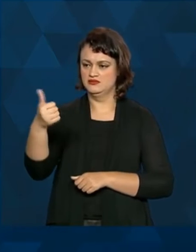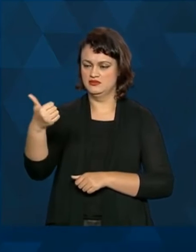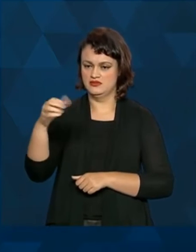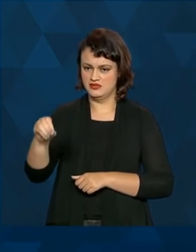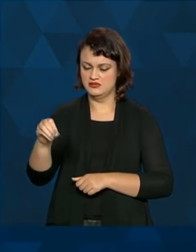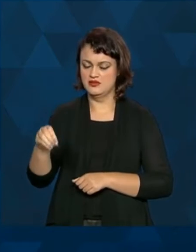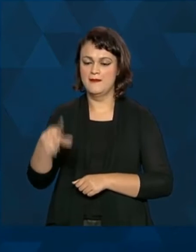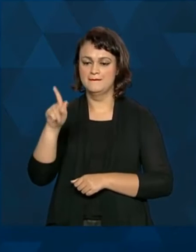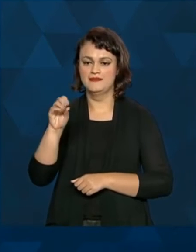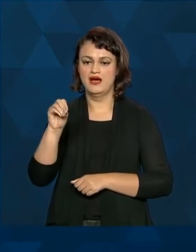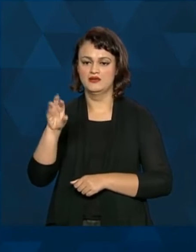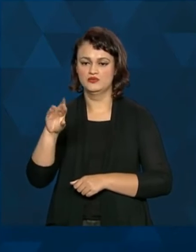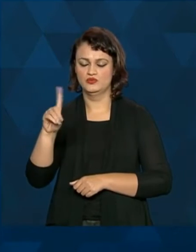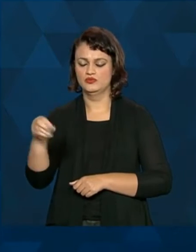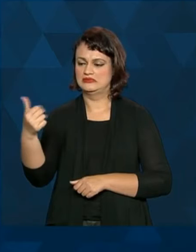410, pardos